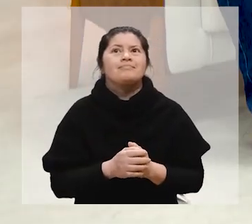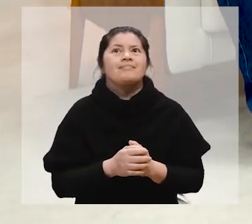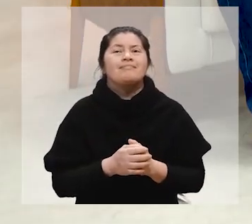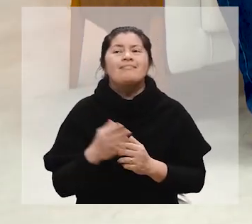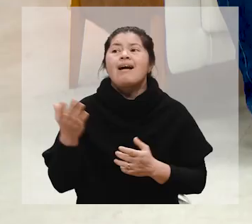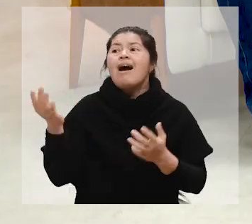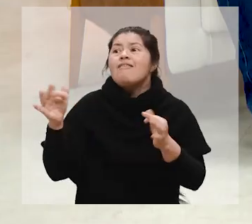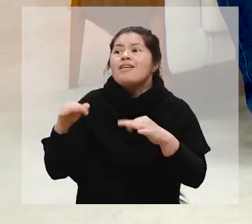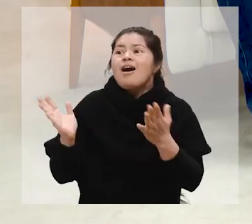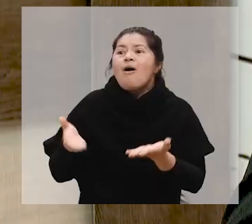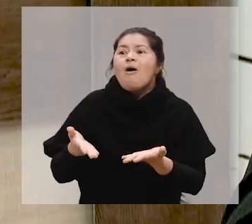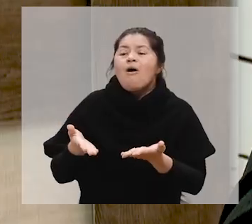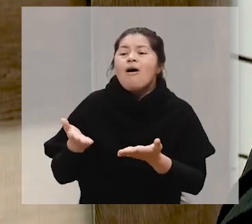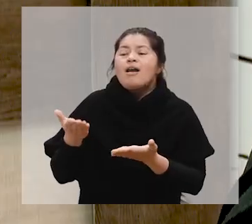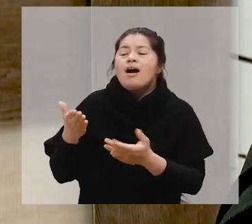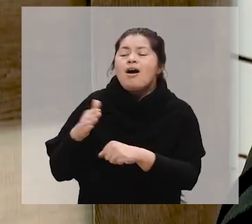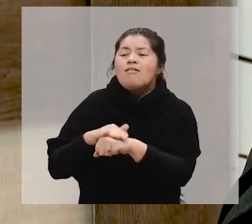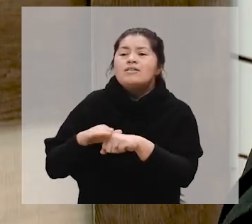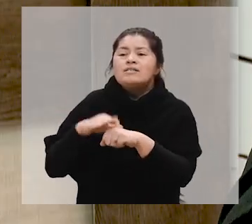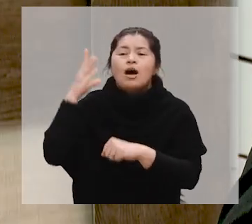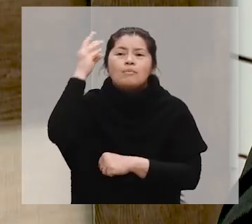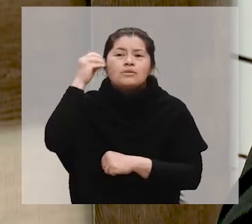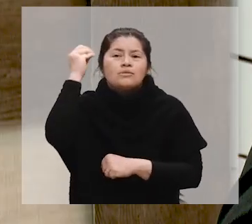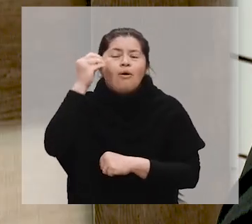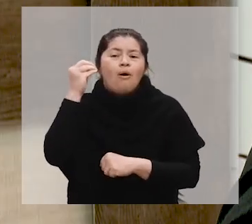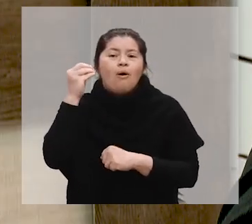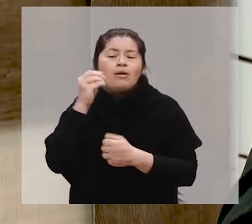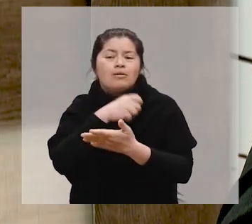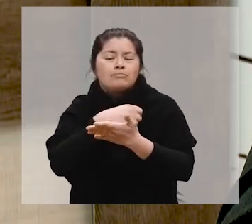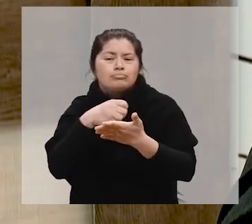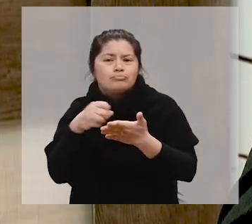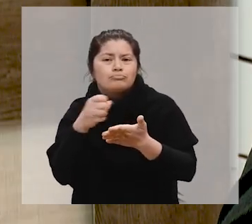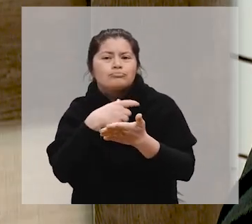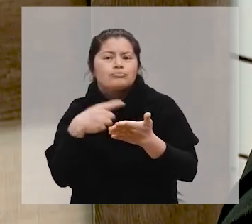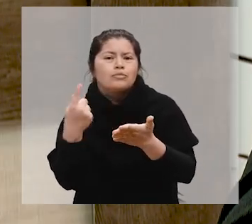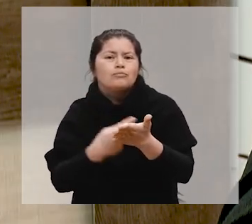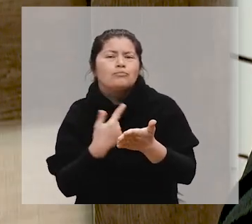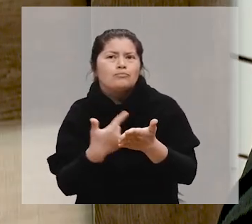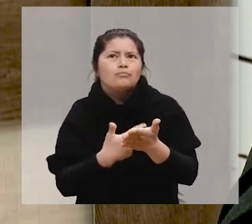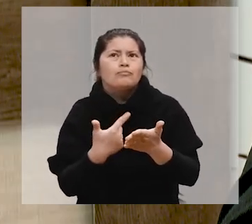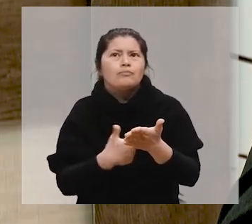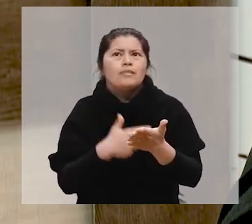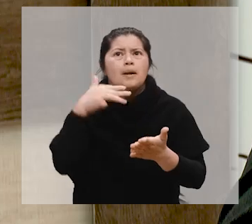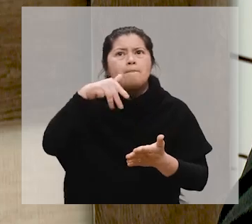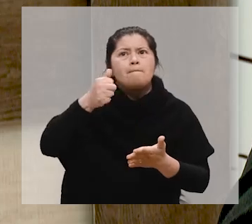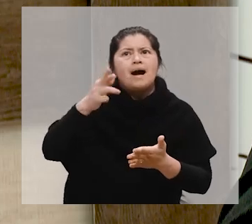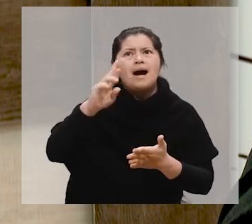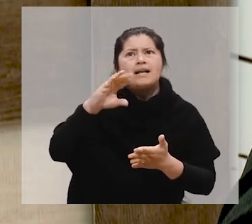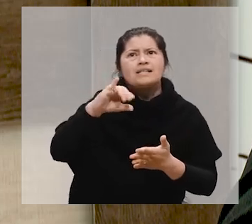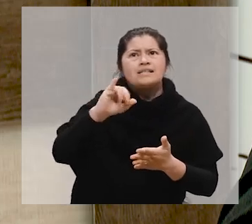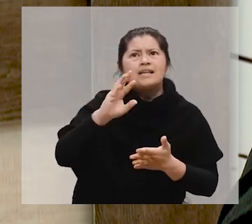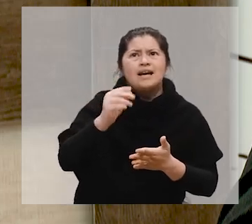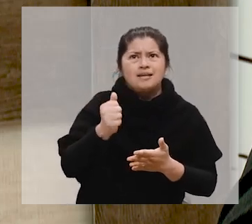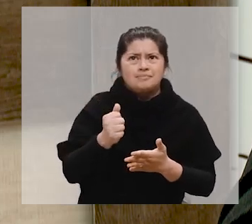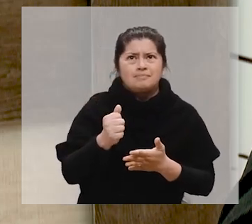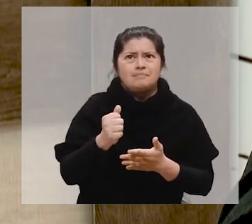obrigado. obrigada. Acabamos de conversar, então, aqui com a psicóloga e escritora Márcia